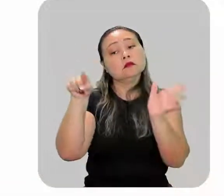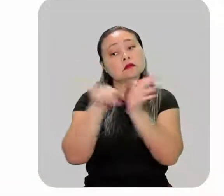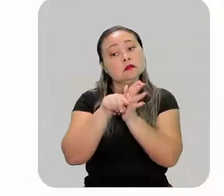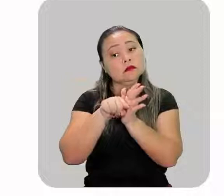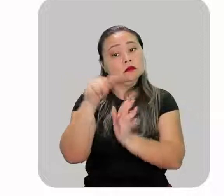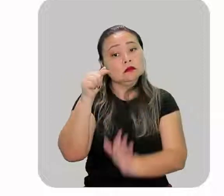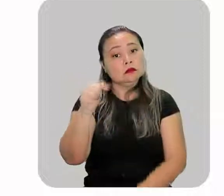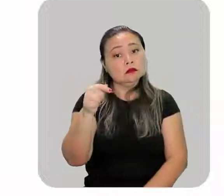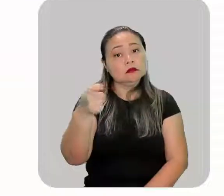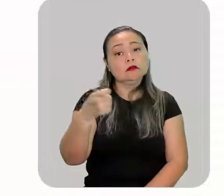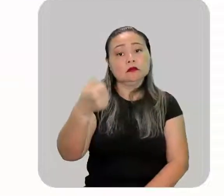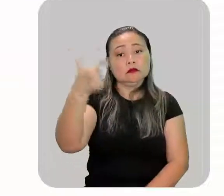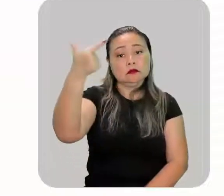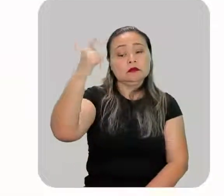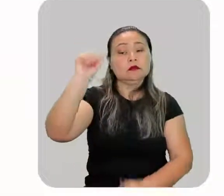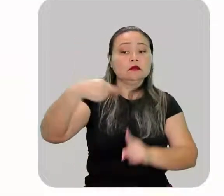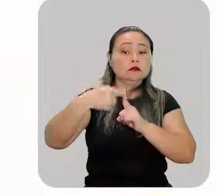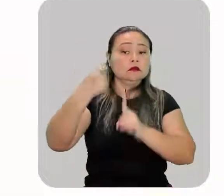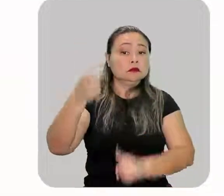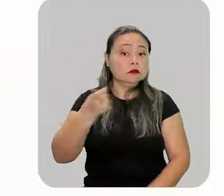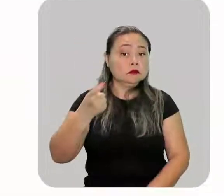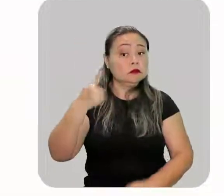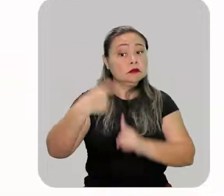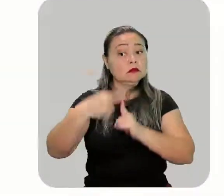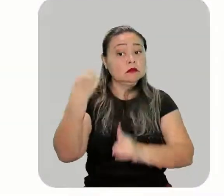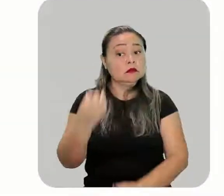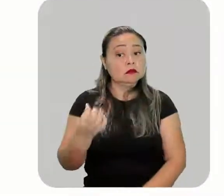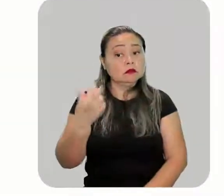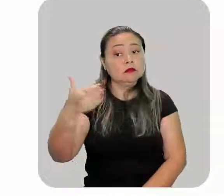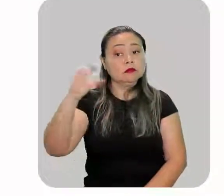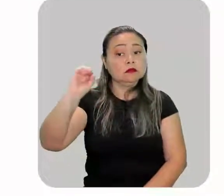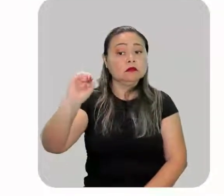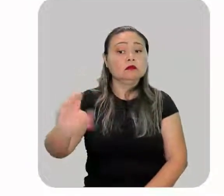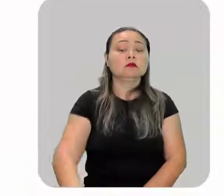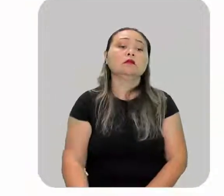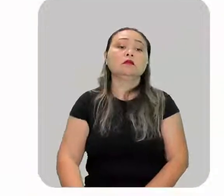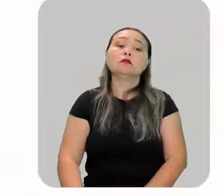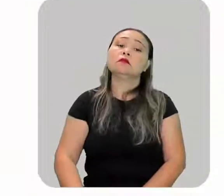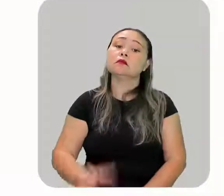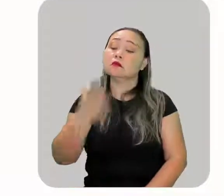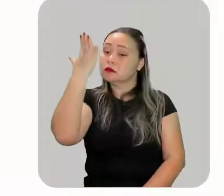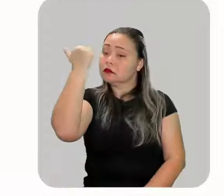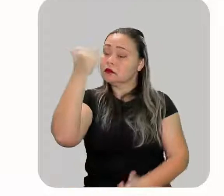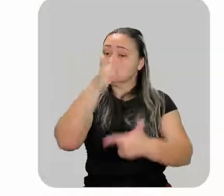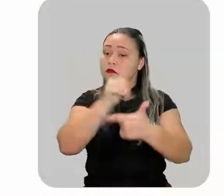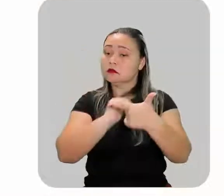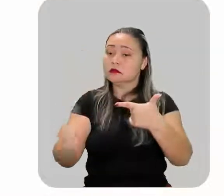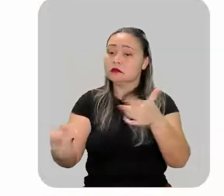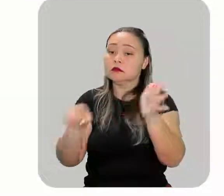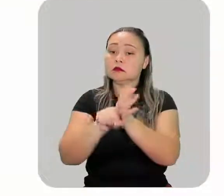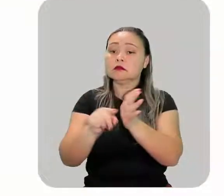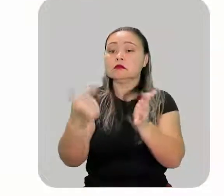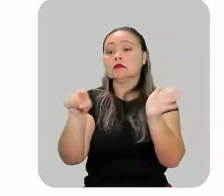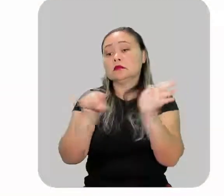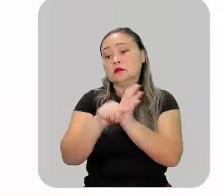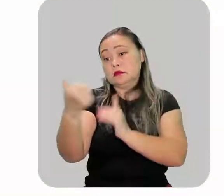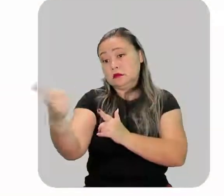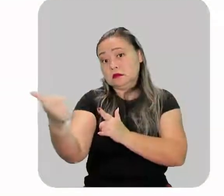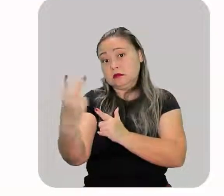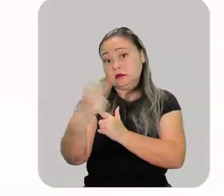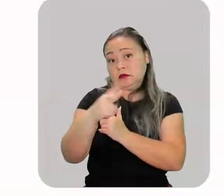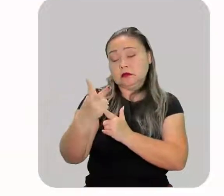cubo menos 7x ao quadrado mais x mais 6 igual a zero. Sabendo que menos 2 e